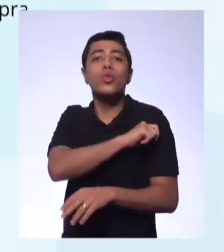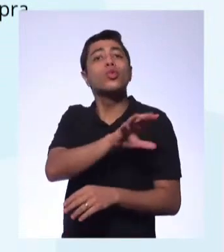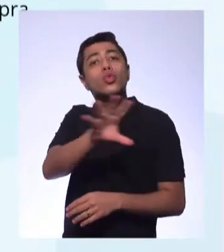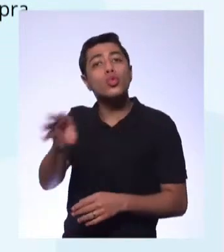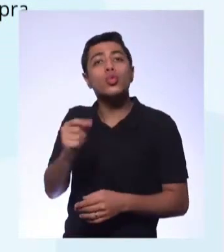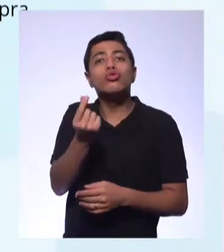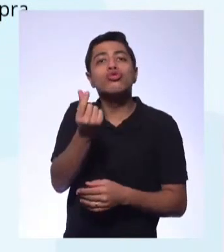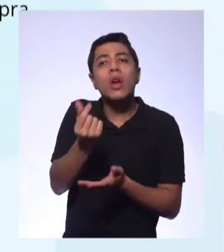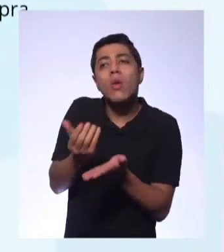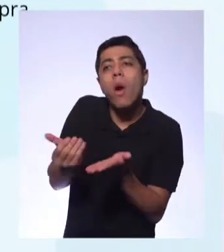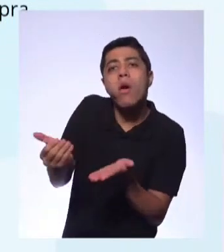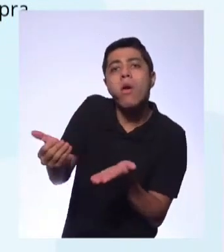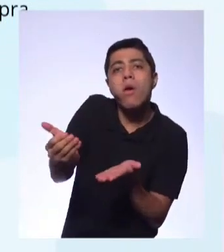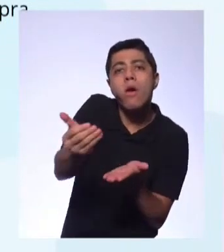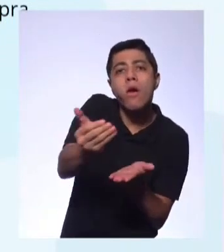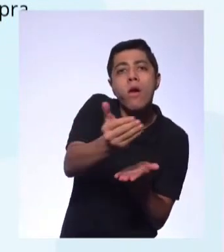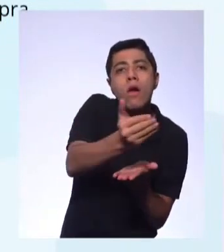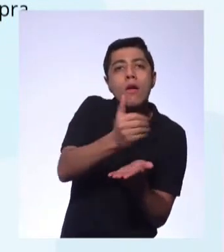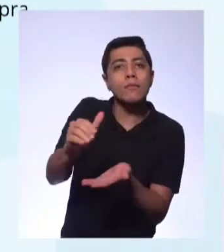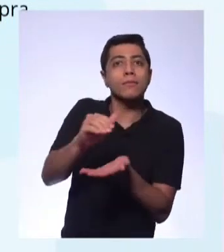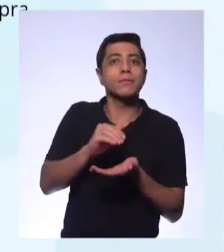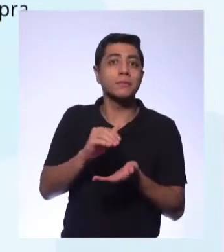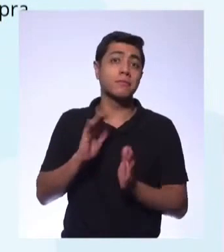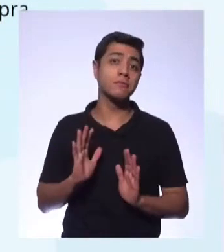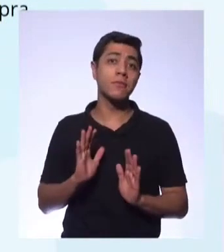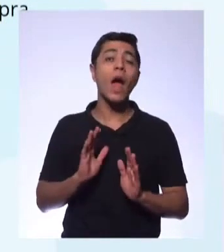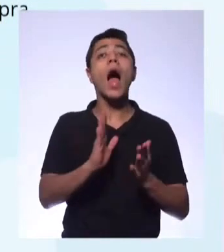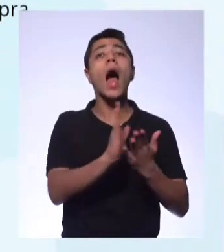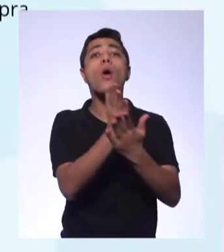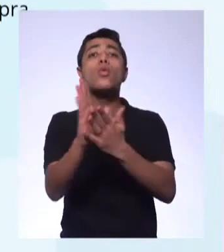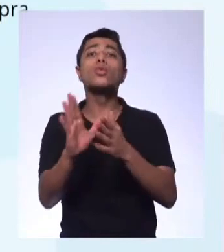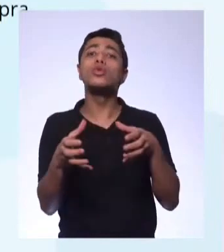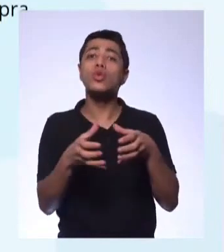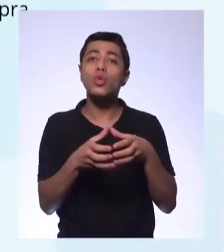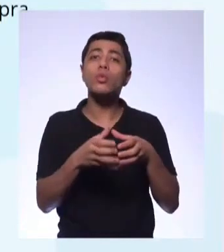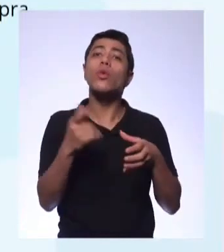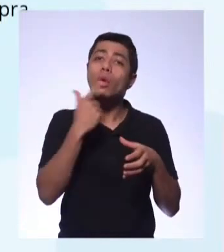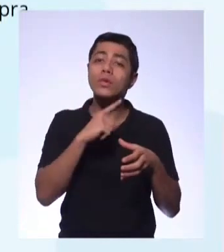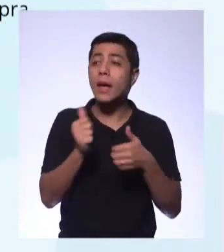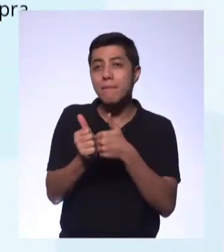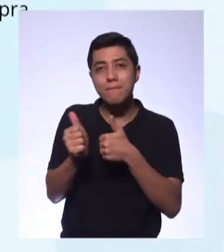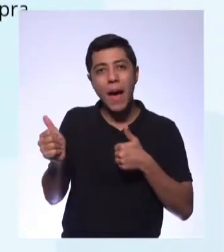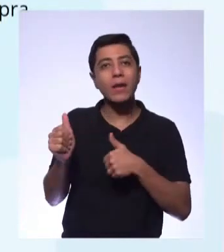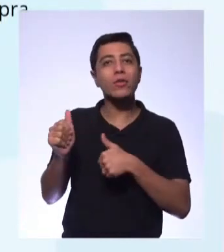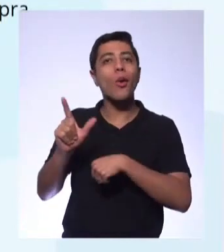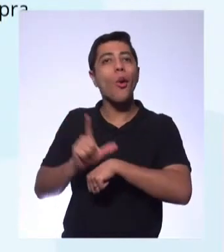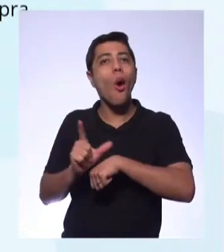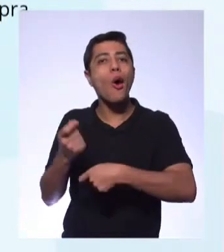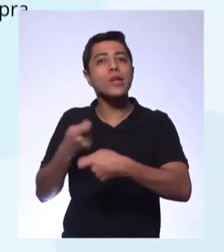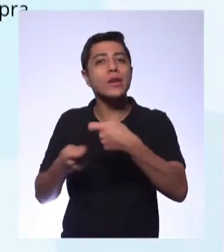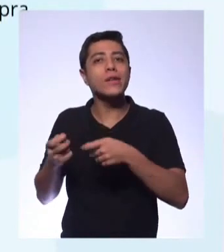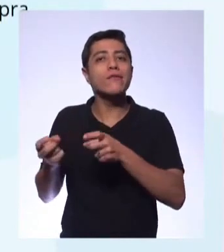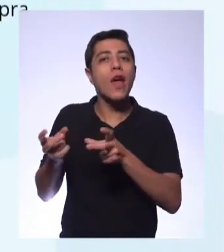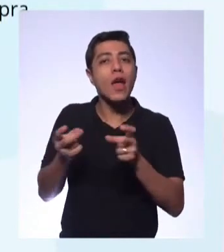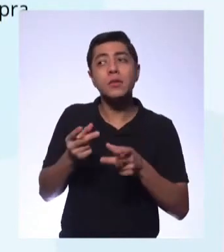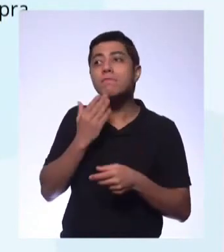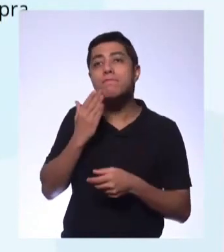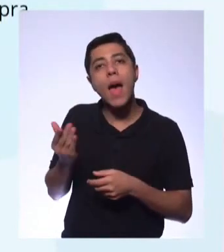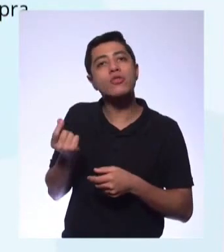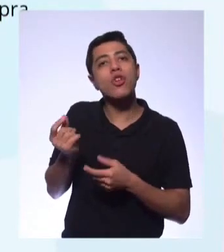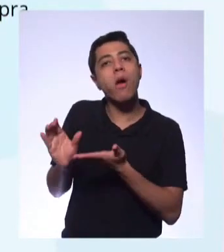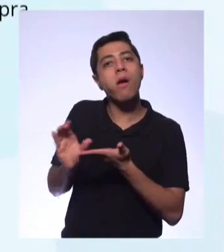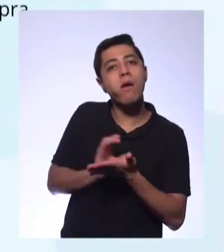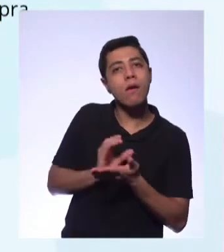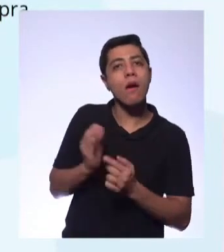que conseguem até patrocínios dos lojistas, dos comerciantes locais, tá bom? Então, tem que ter um orçamento prévio de todo o montante em dinheiro para